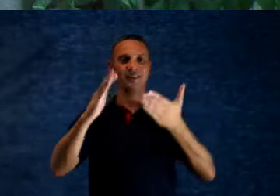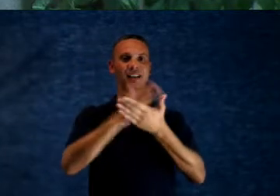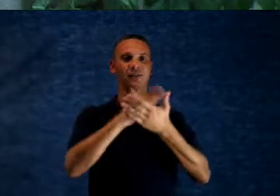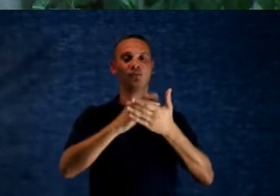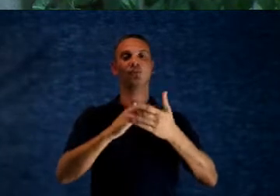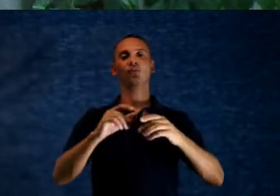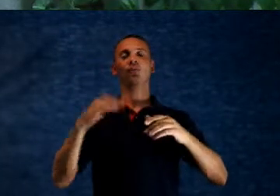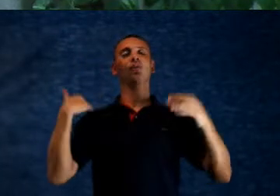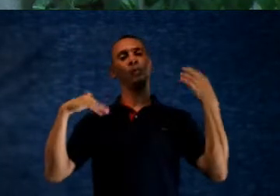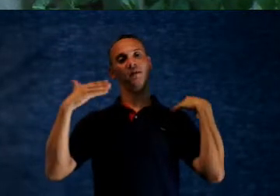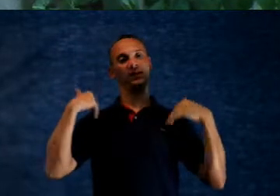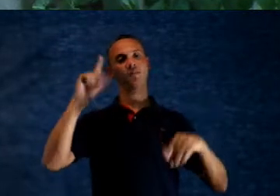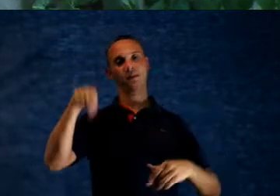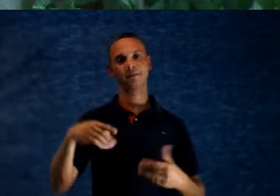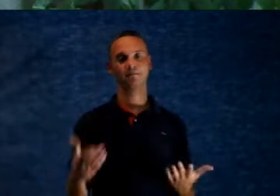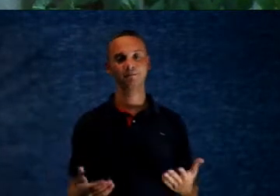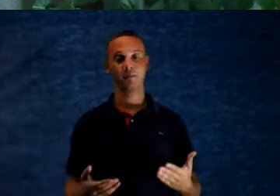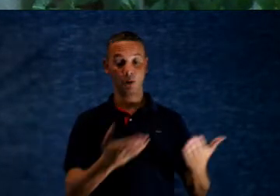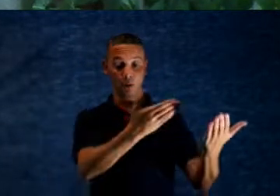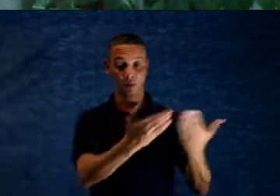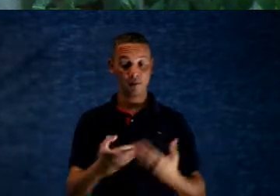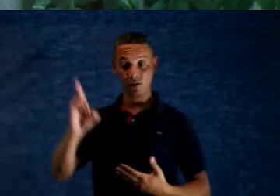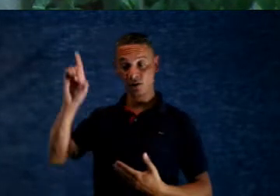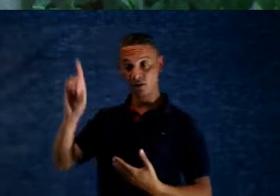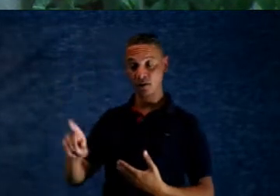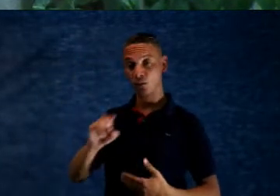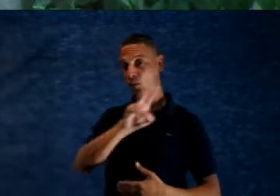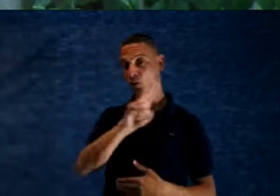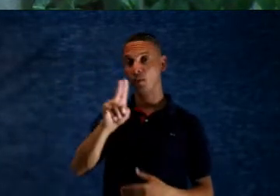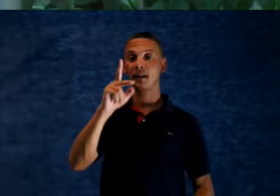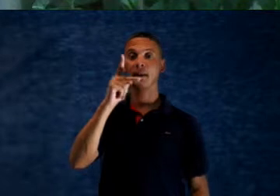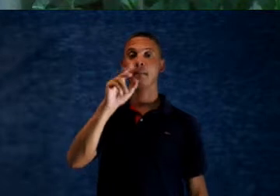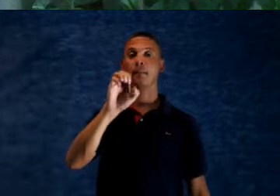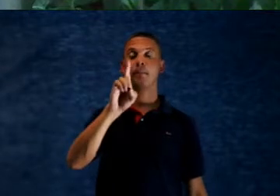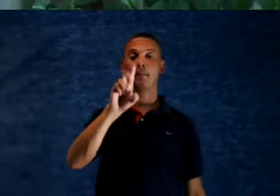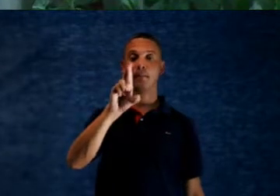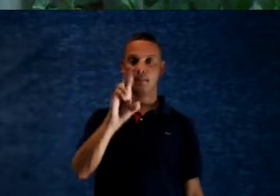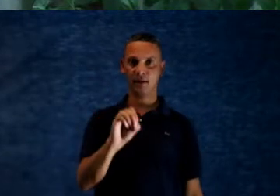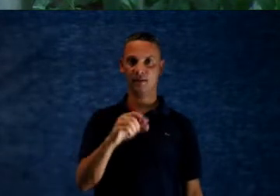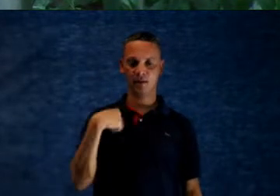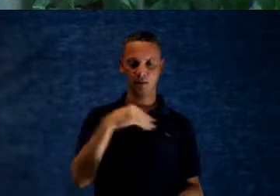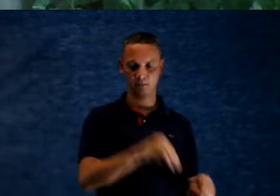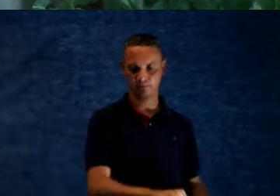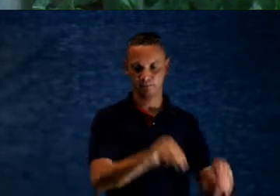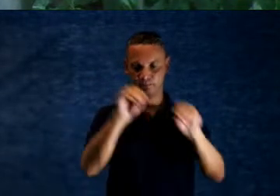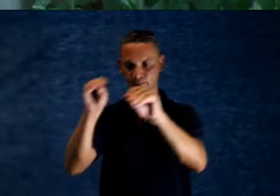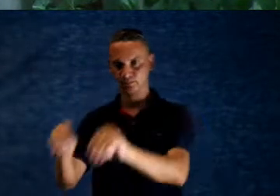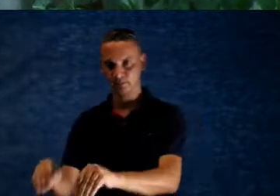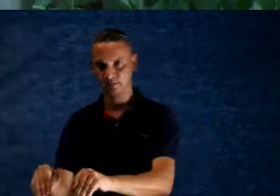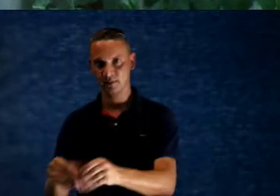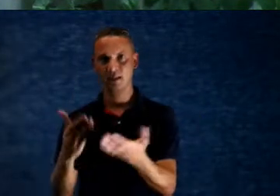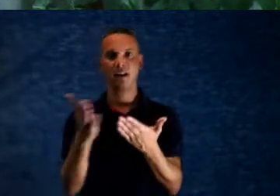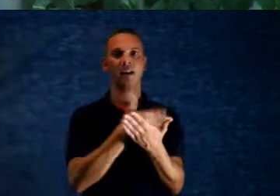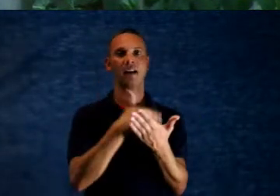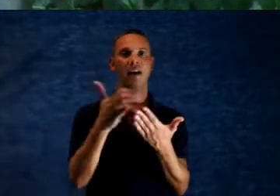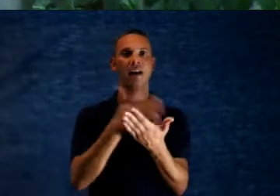televisão sobre o mesmo assunto, turismo. A convite do diretor Pedro Aguinaldo Fulgêncio,